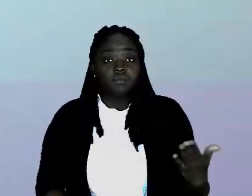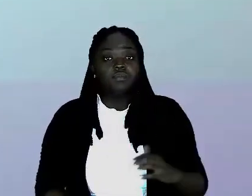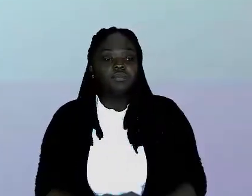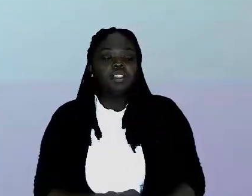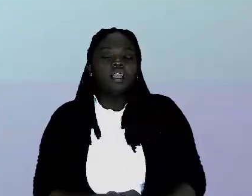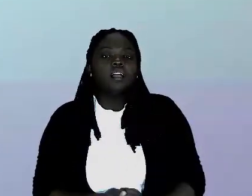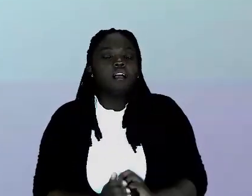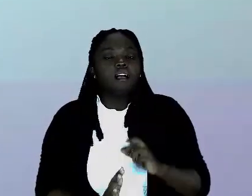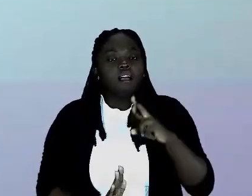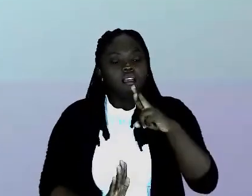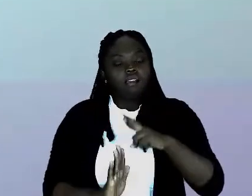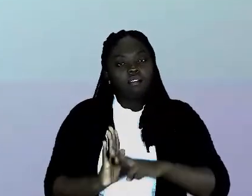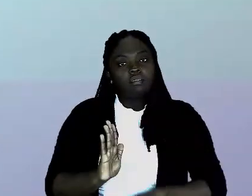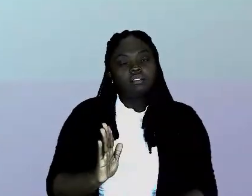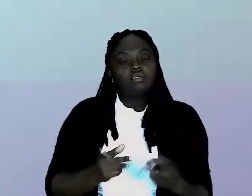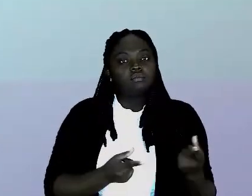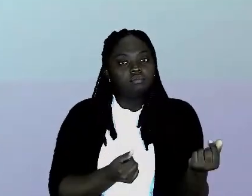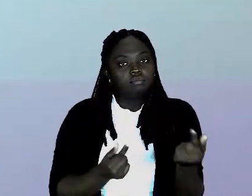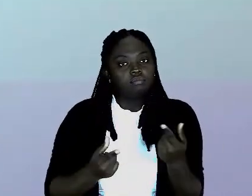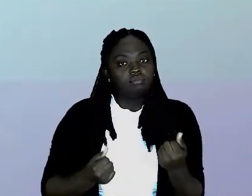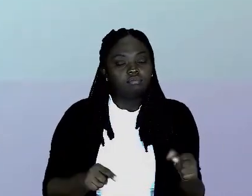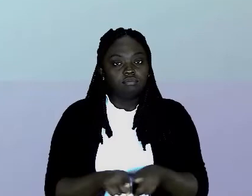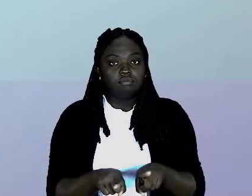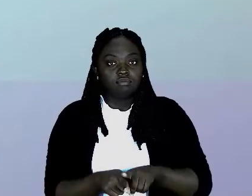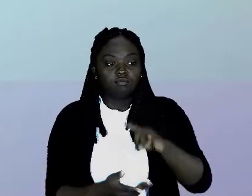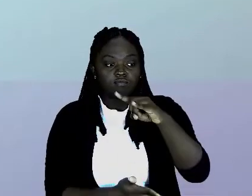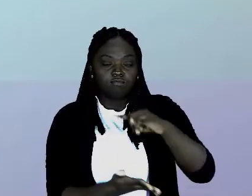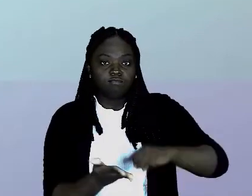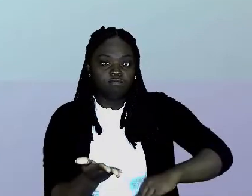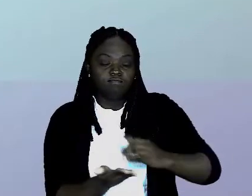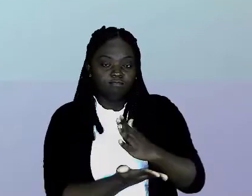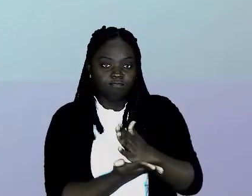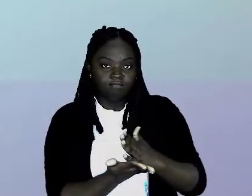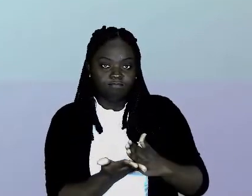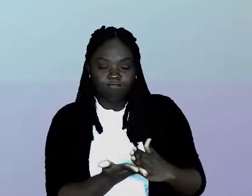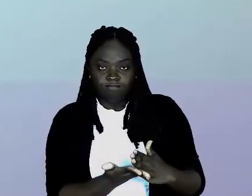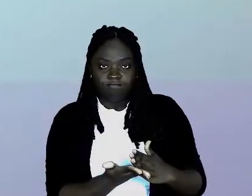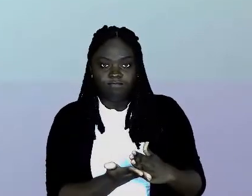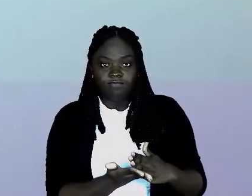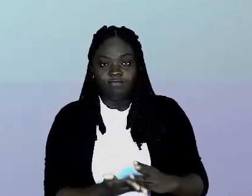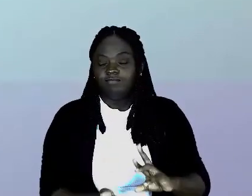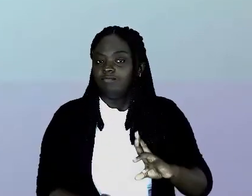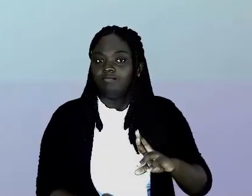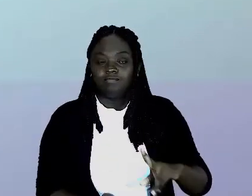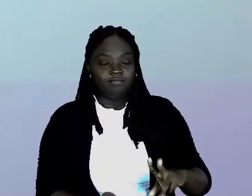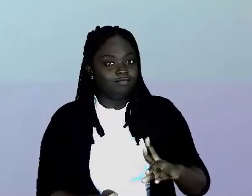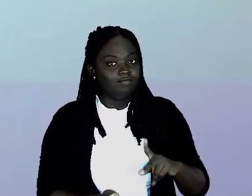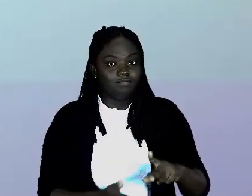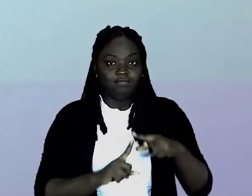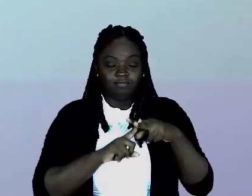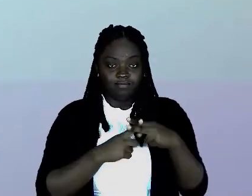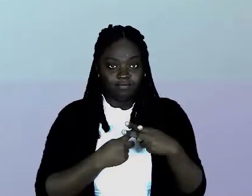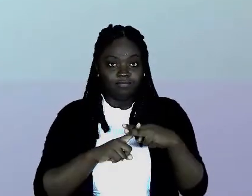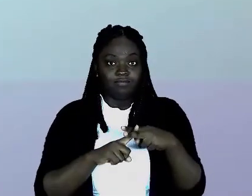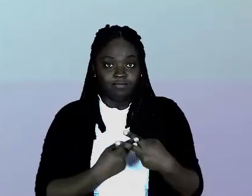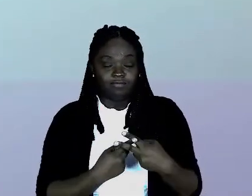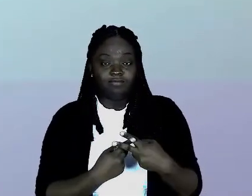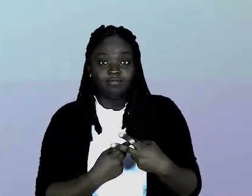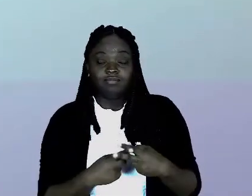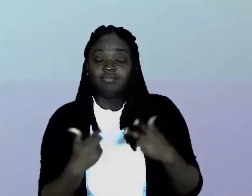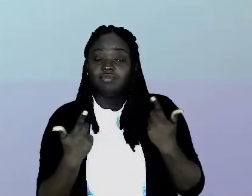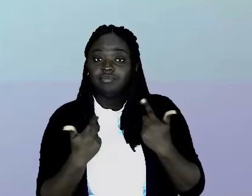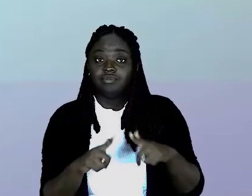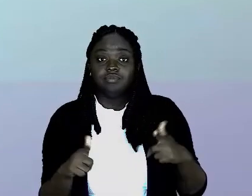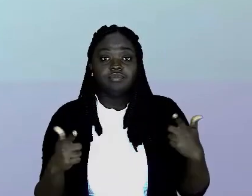relatórios financeiros e prestação de contas parcial que não seja retificadora, não